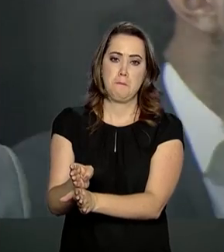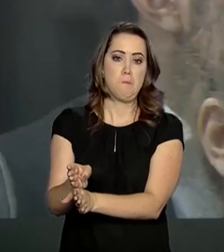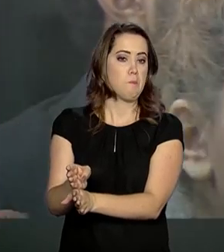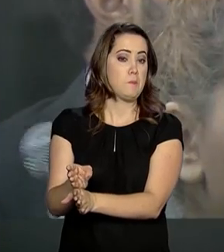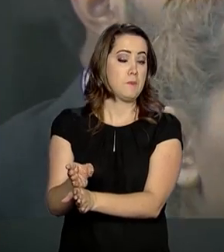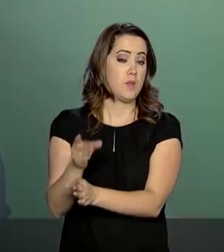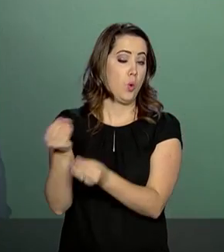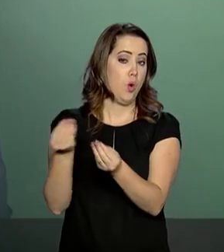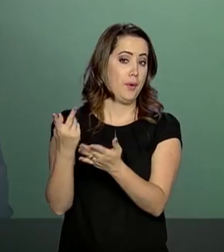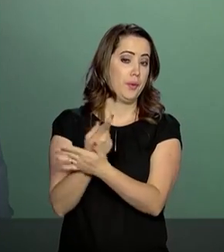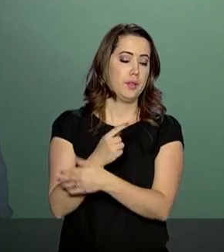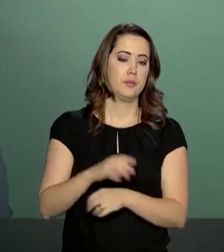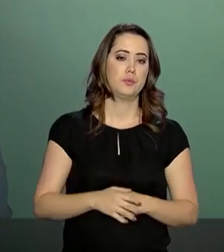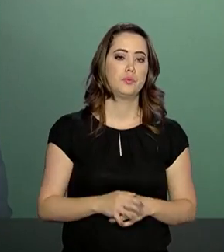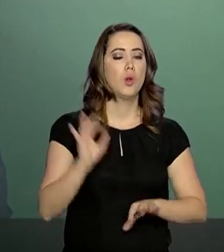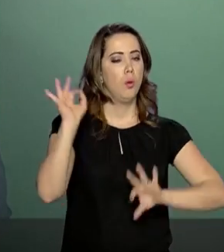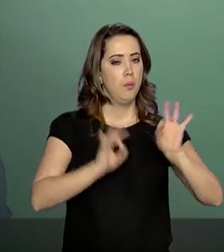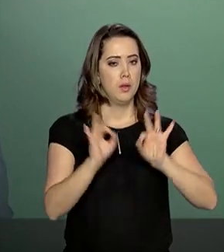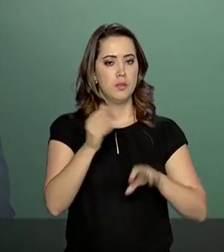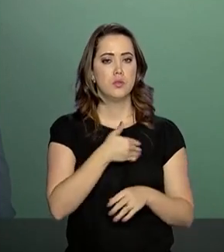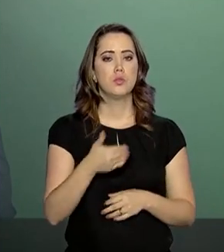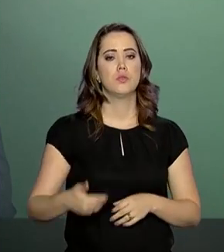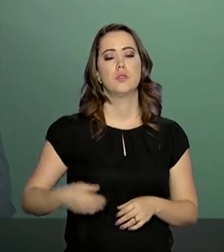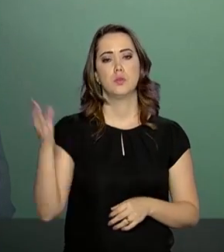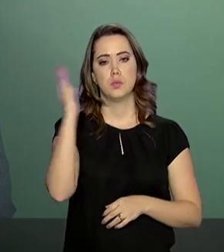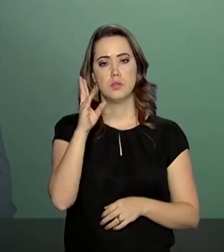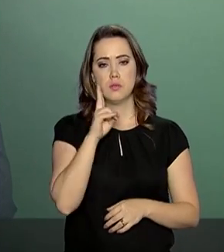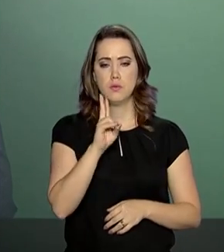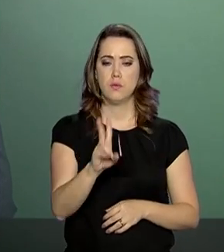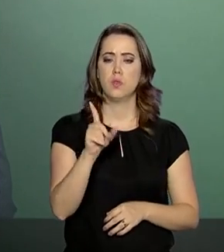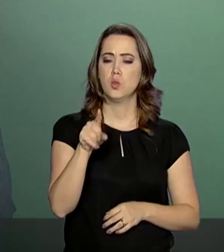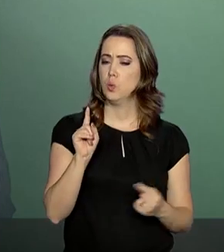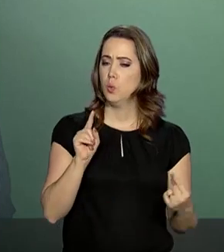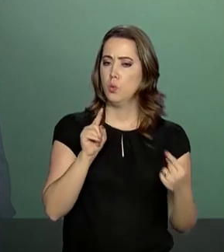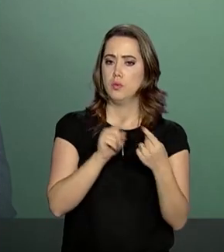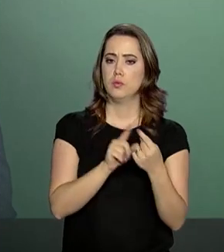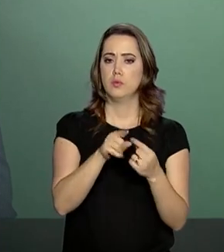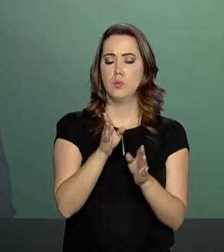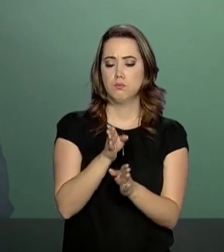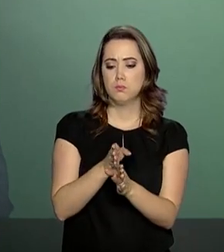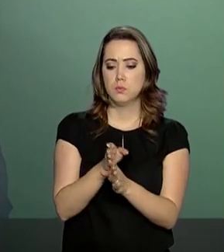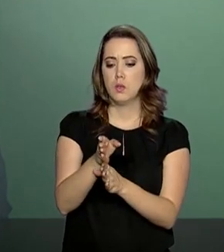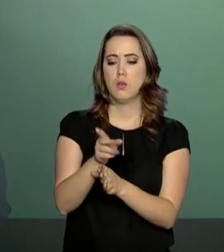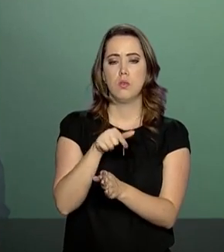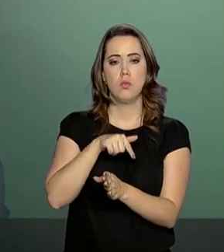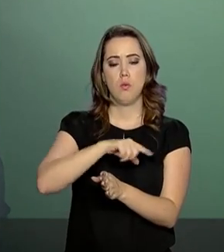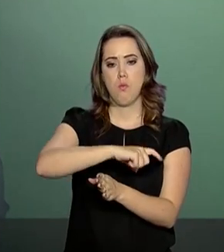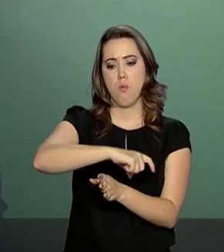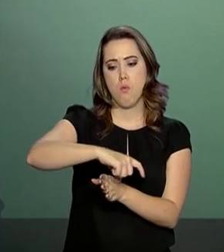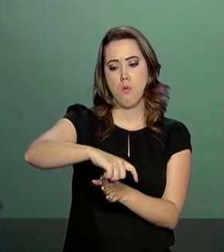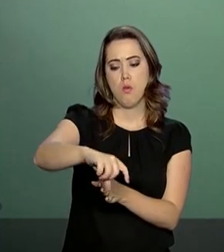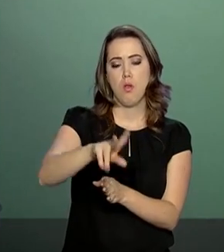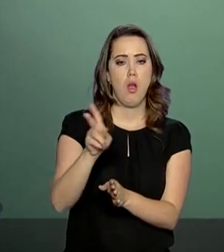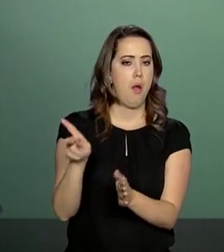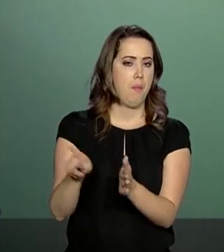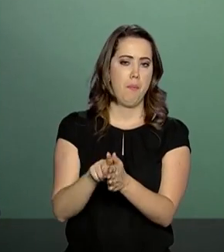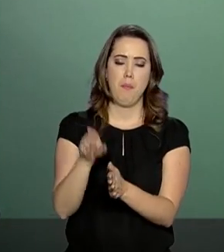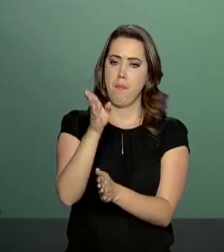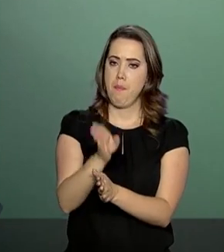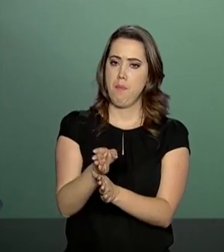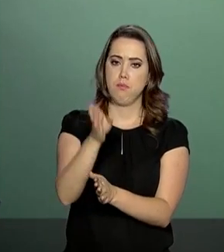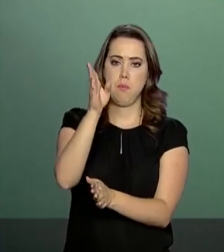a fronteira o planejamento do governo Bras estabelece como linha e limítrofe para a sua ação a própria Fronteira